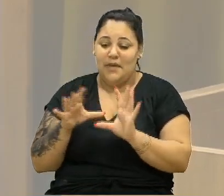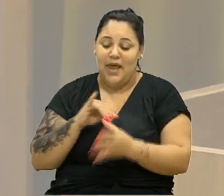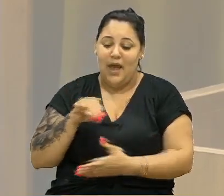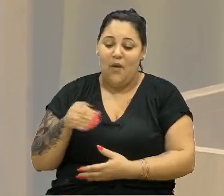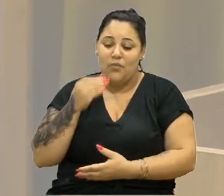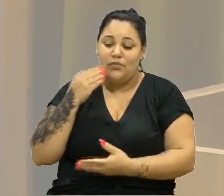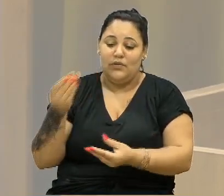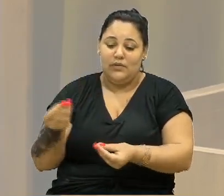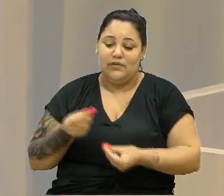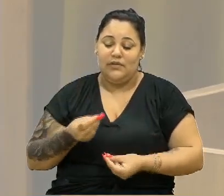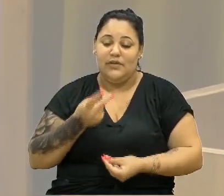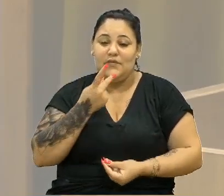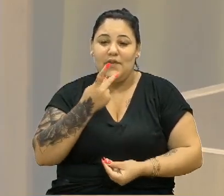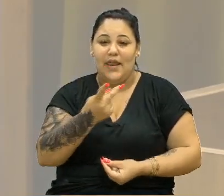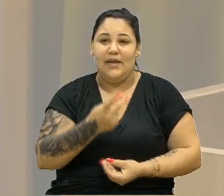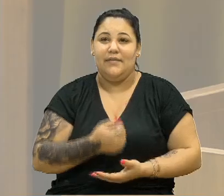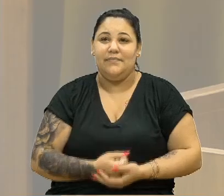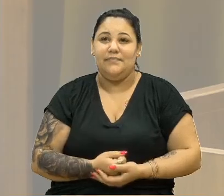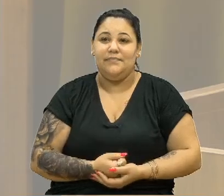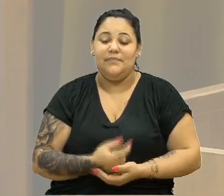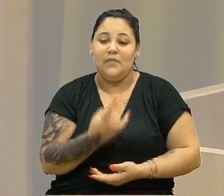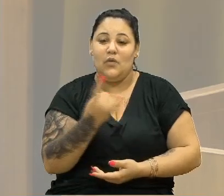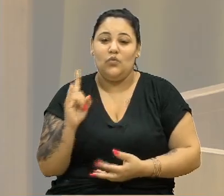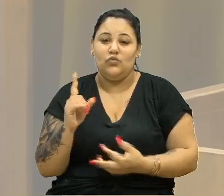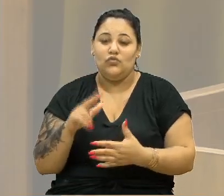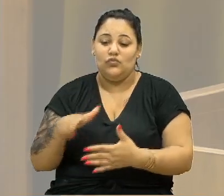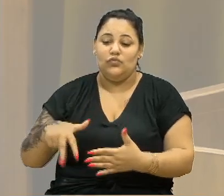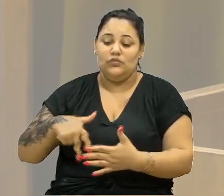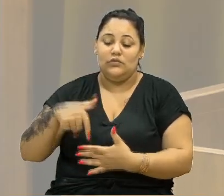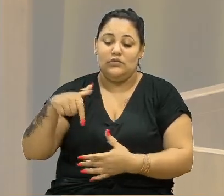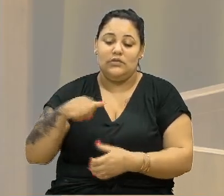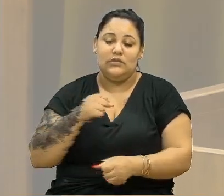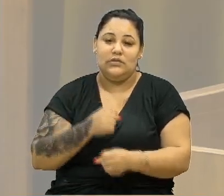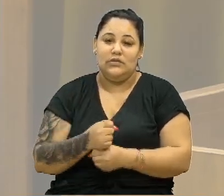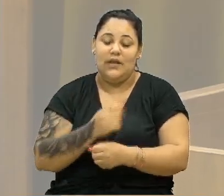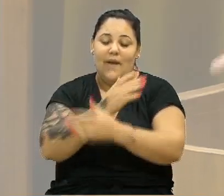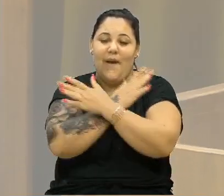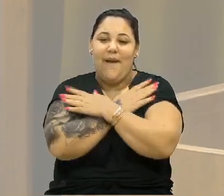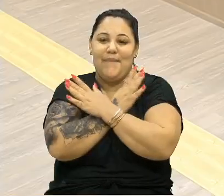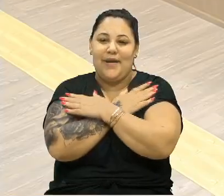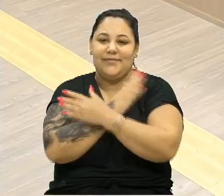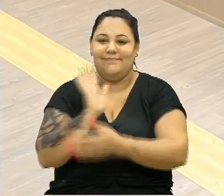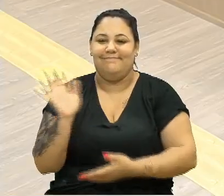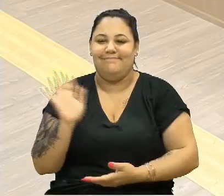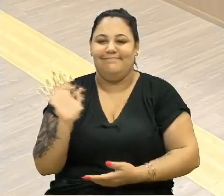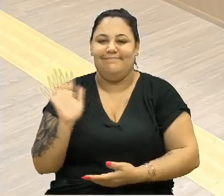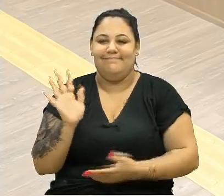oportunidade de eu falar no meu último expediente desse ano. Um grande abraço a todos. Era isso.